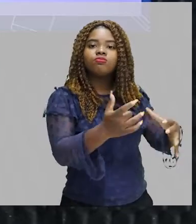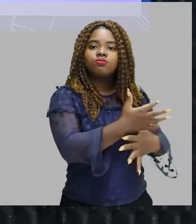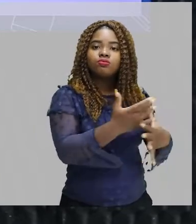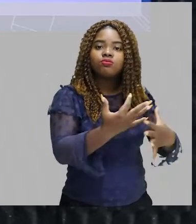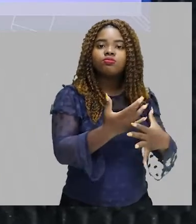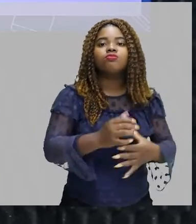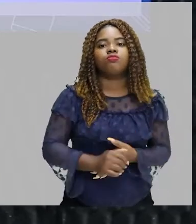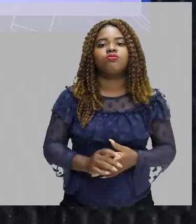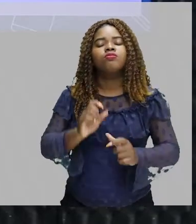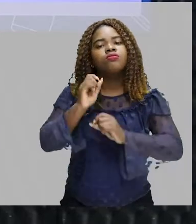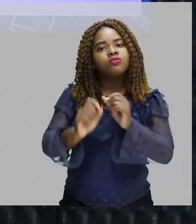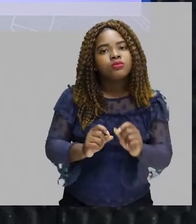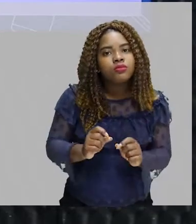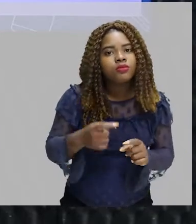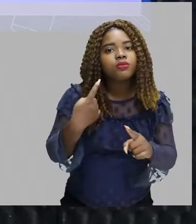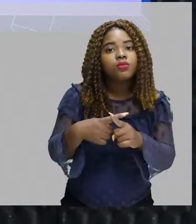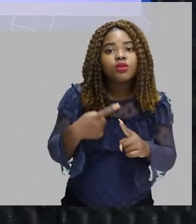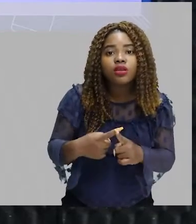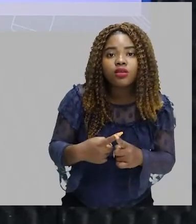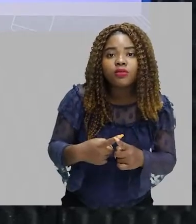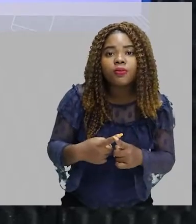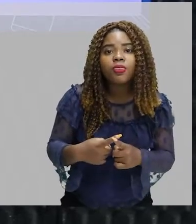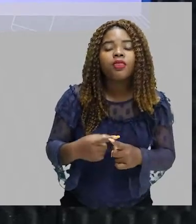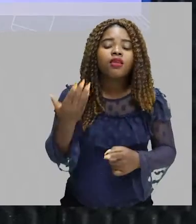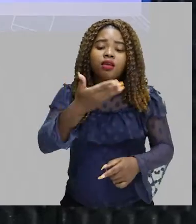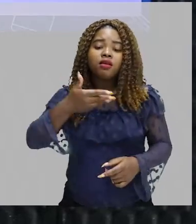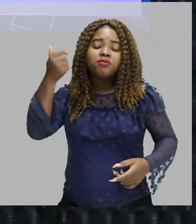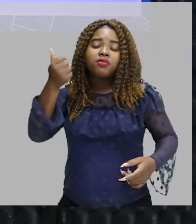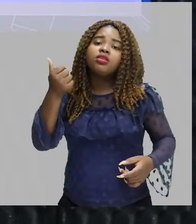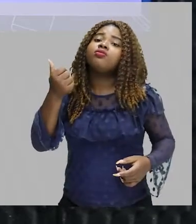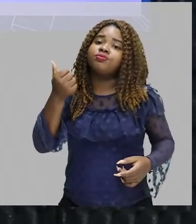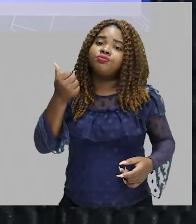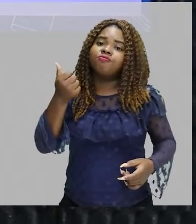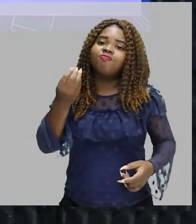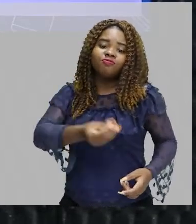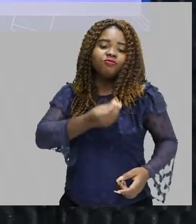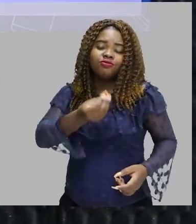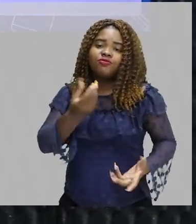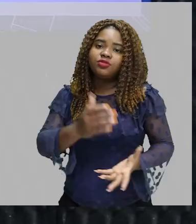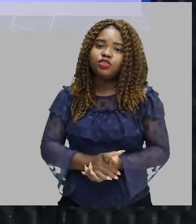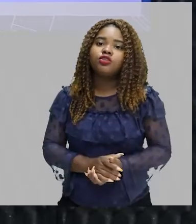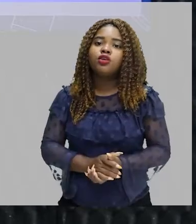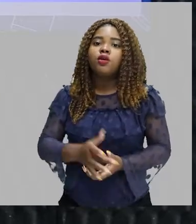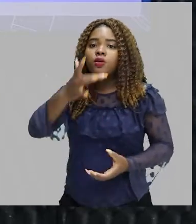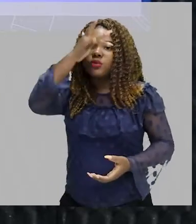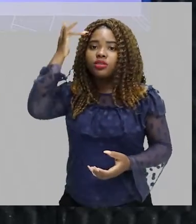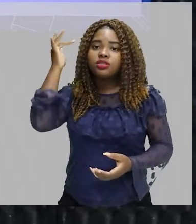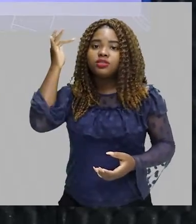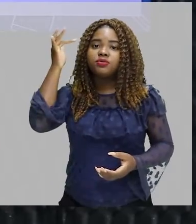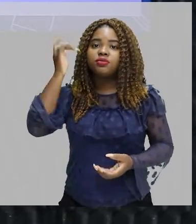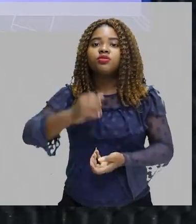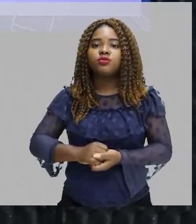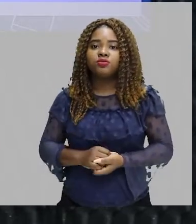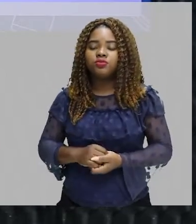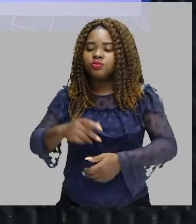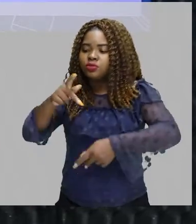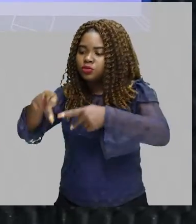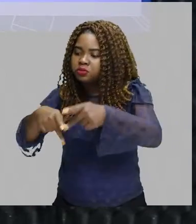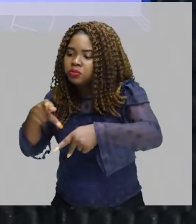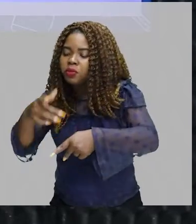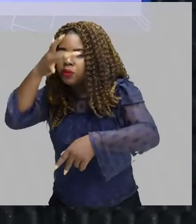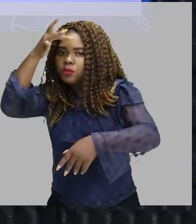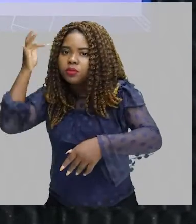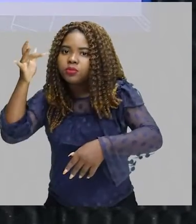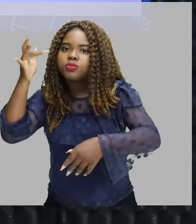melhor qualidade de vida, né? Quando as pessoas migram de um ponto para outro, tem justificativas